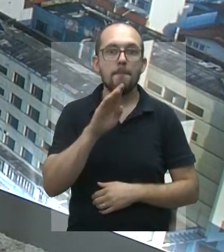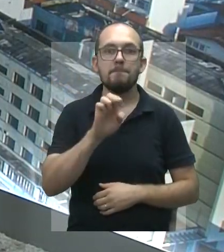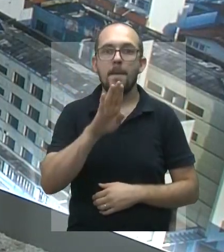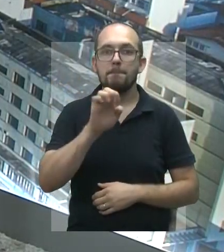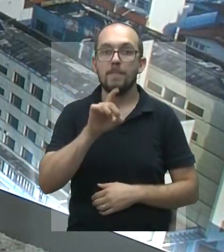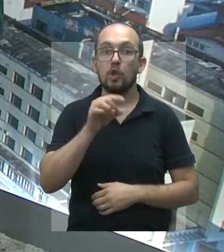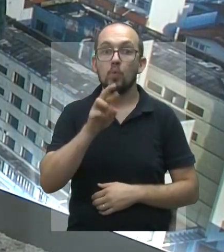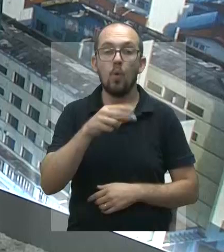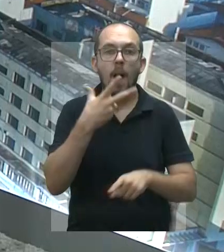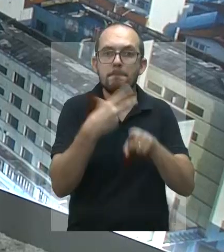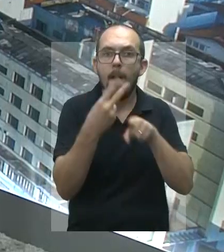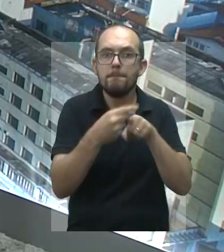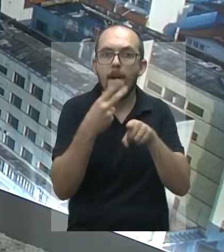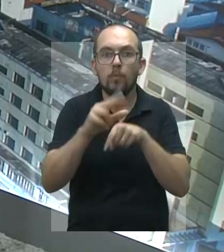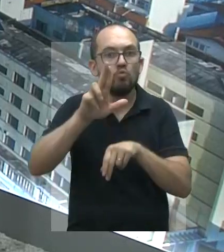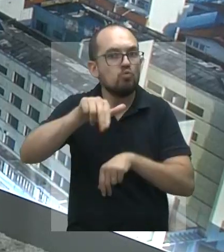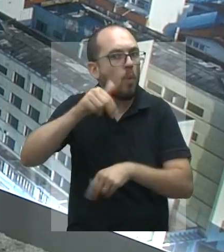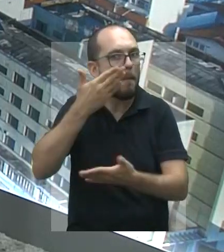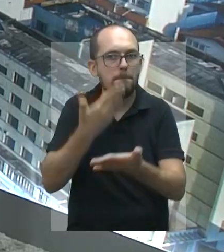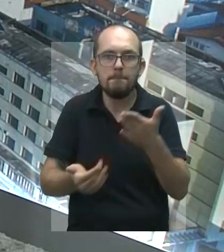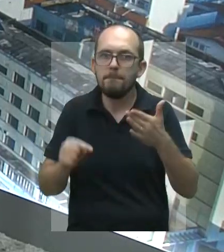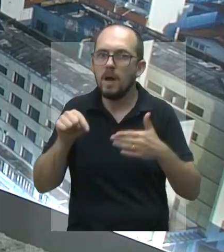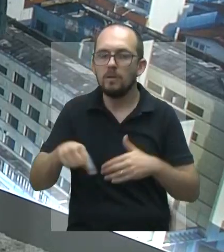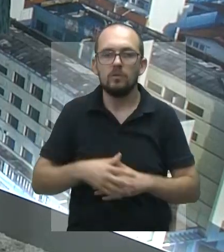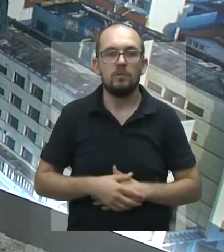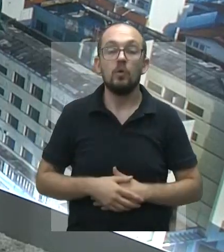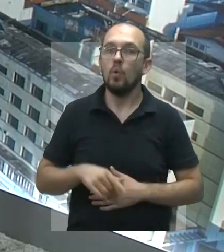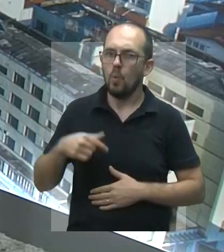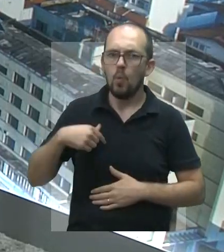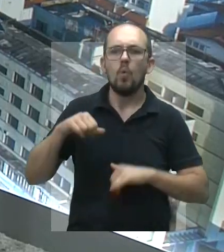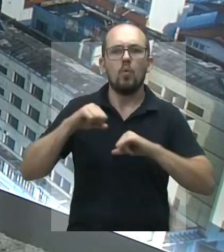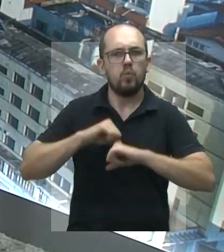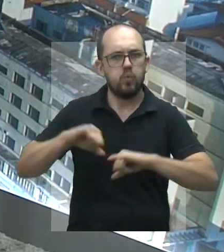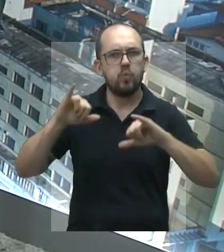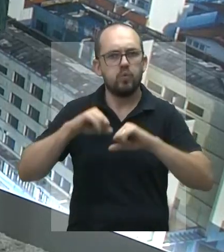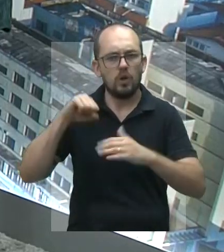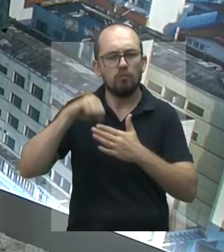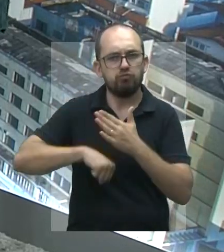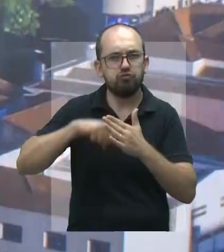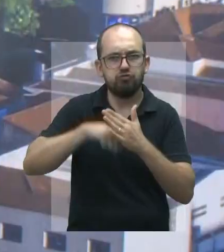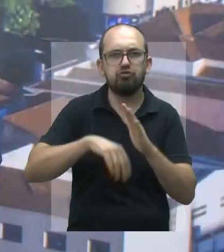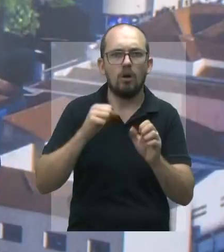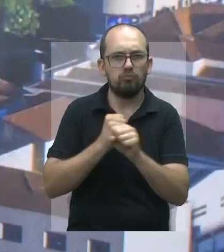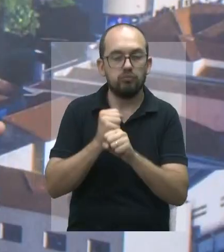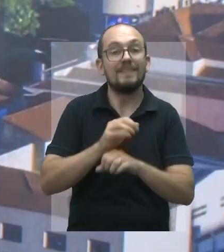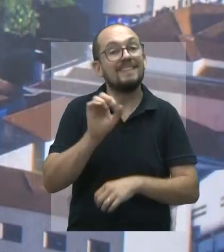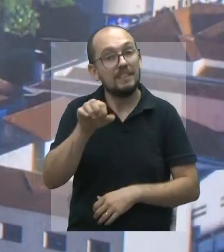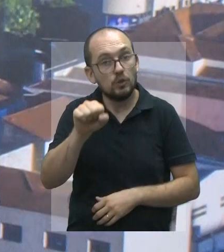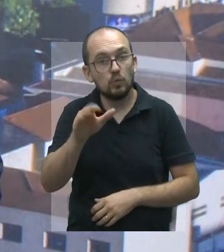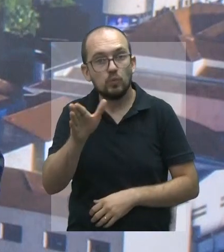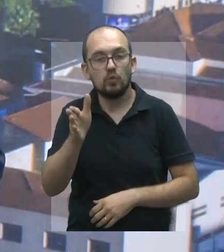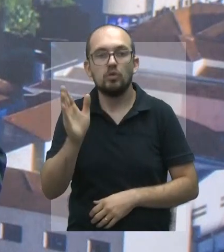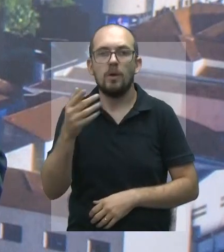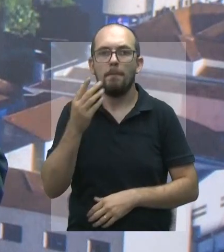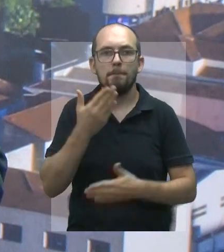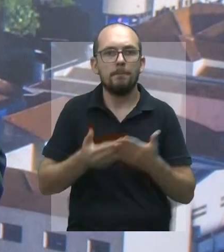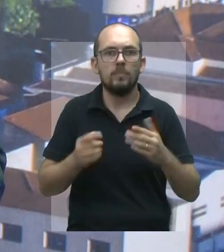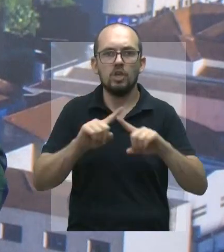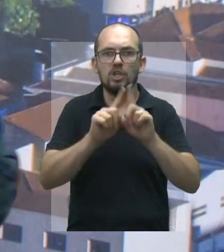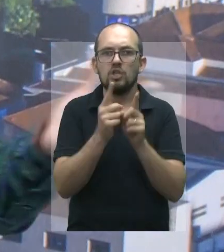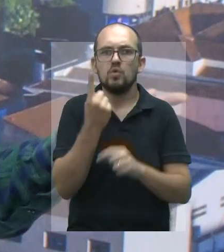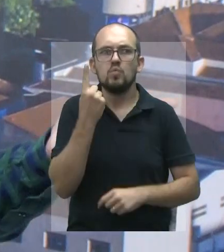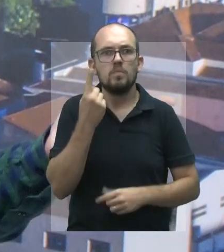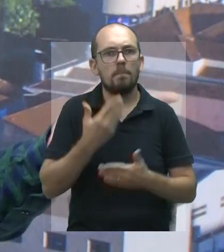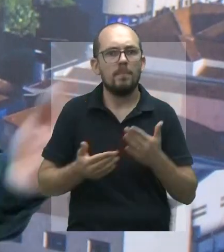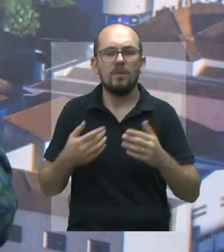estava invicta, mas o 15 não tinha veio ganhado. com uma campanha consistente Sim, também, né? só havia perdido um jogo, né, nessa temporada toda. O Galinho tinha feito uma